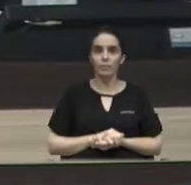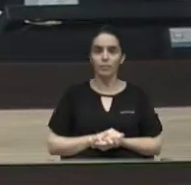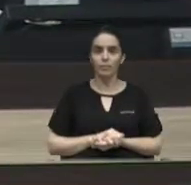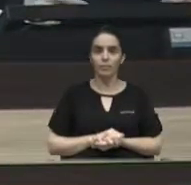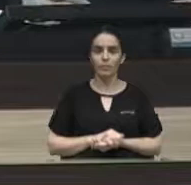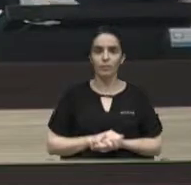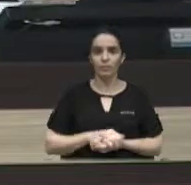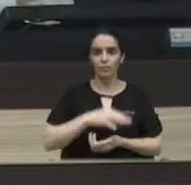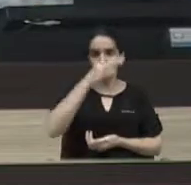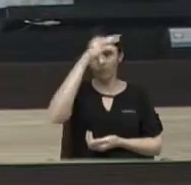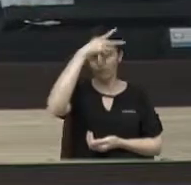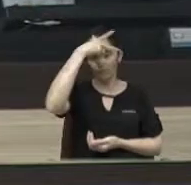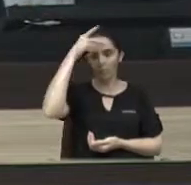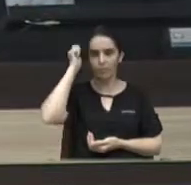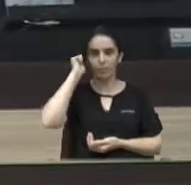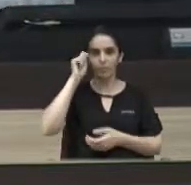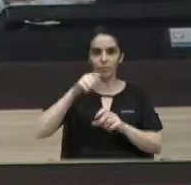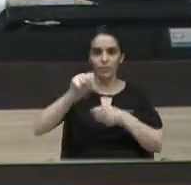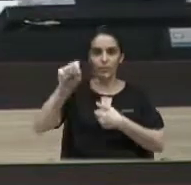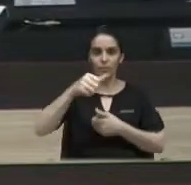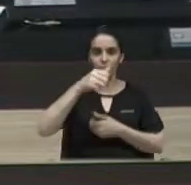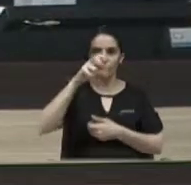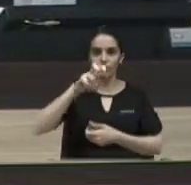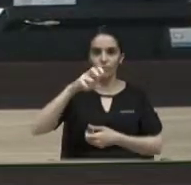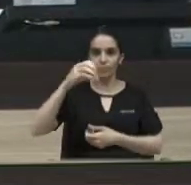Prefeitura Municipal de Limeira, ofício número